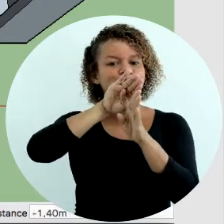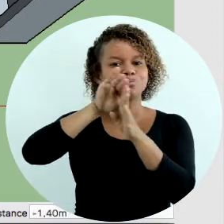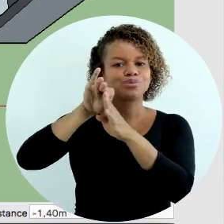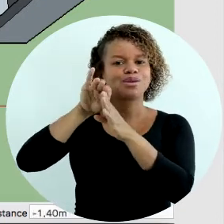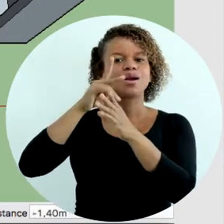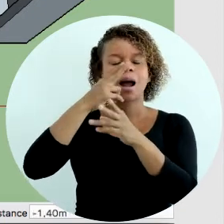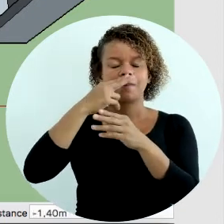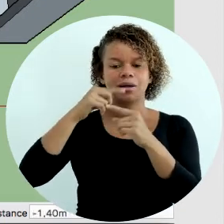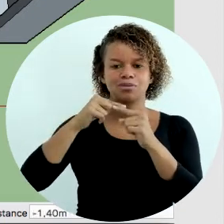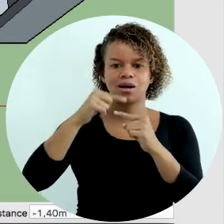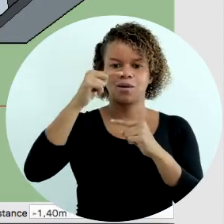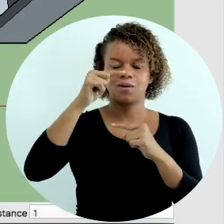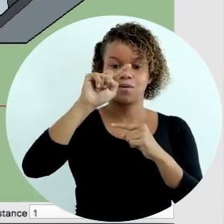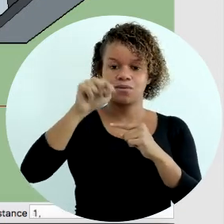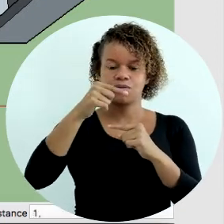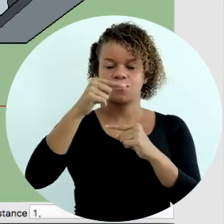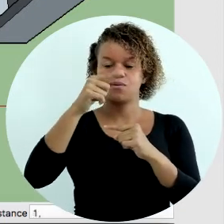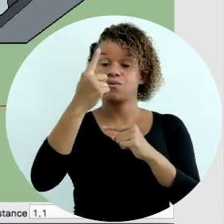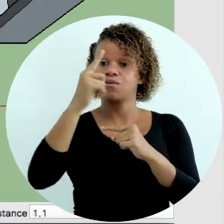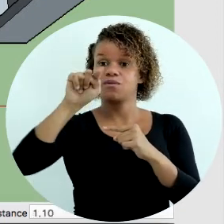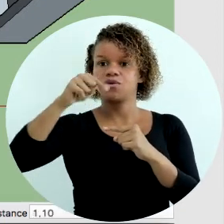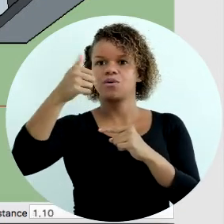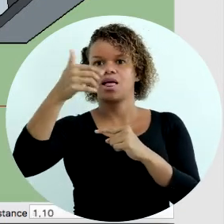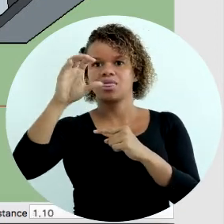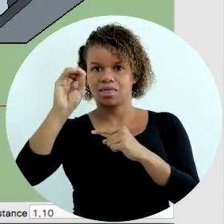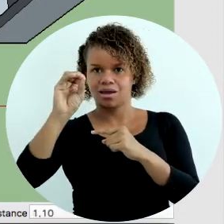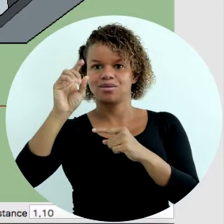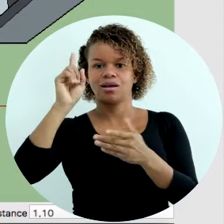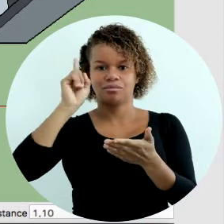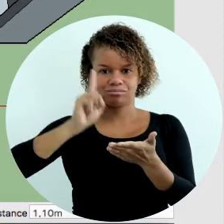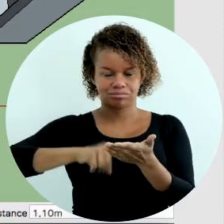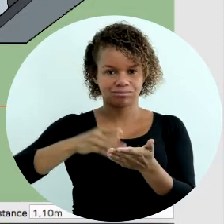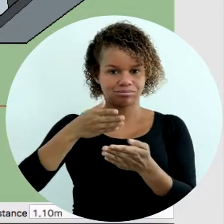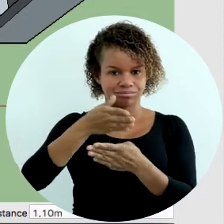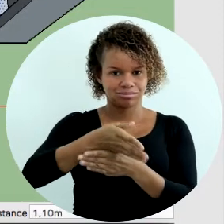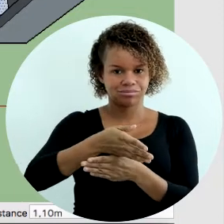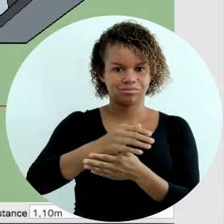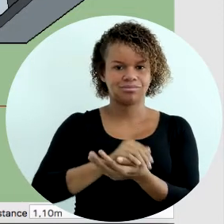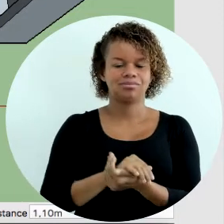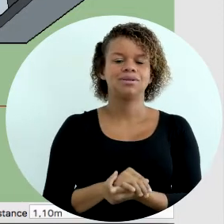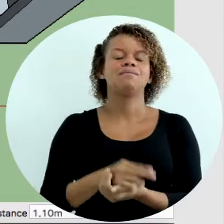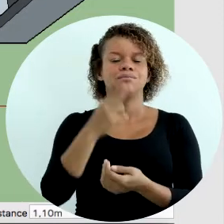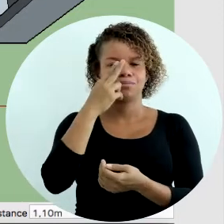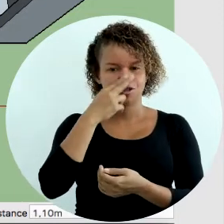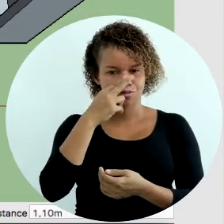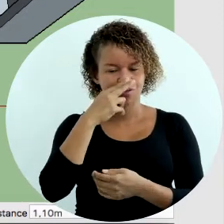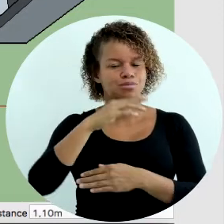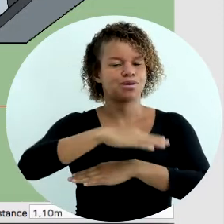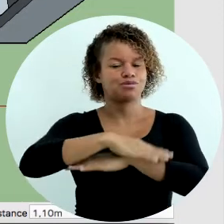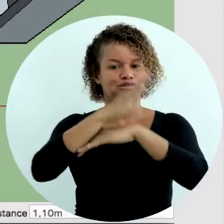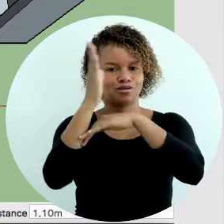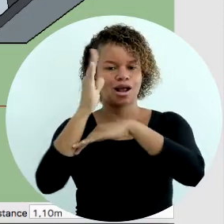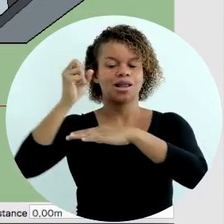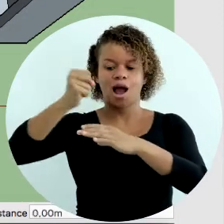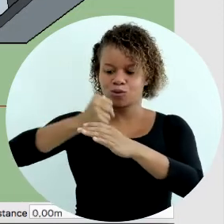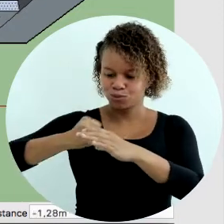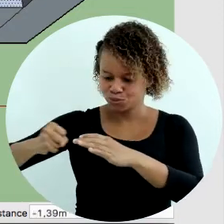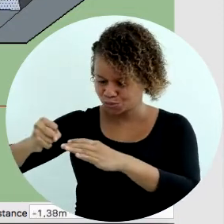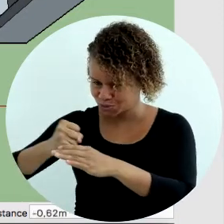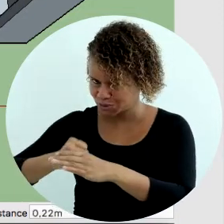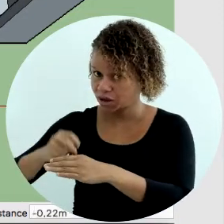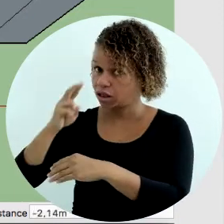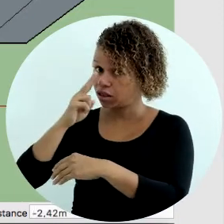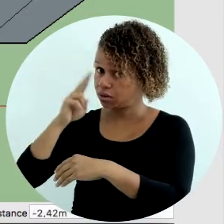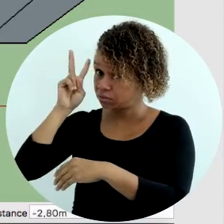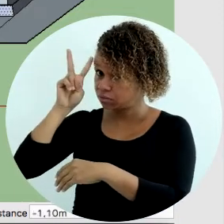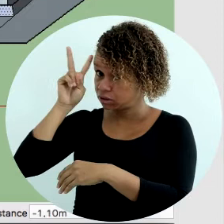vou criar o peitoril com a distância de 1,10. Enter. A mesma coisa para a janela da